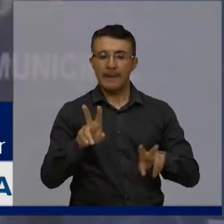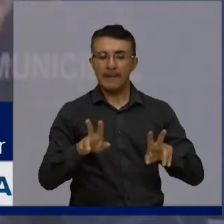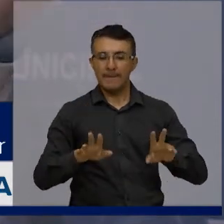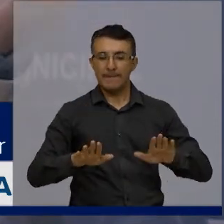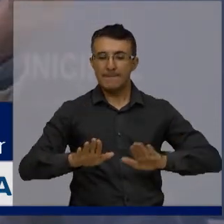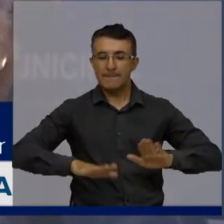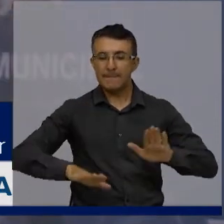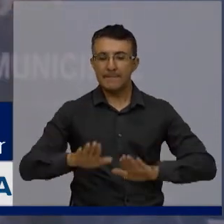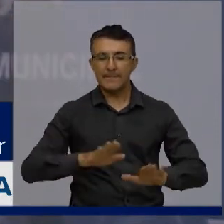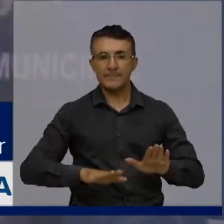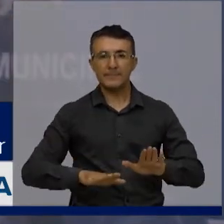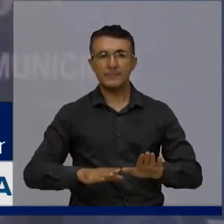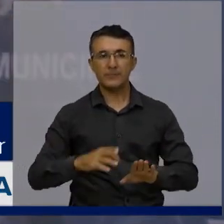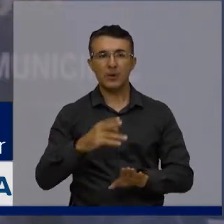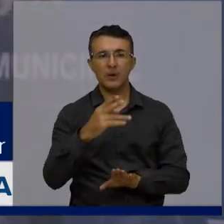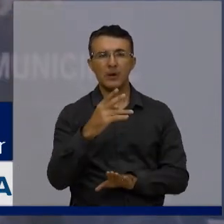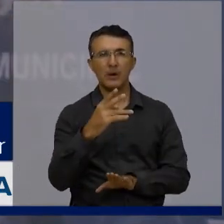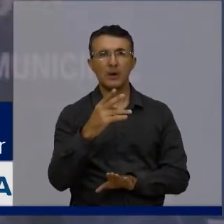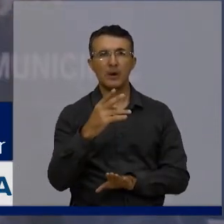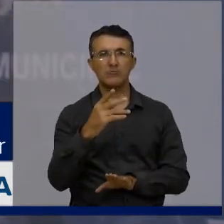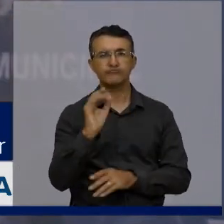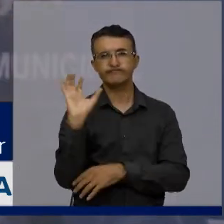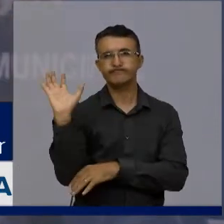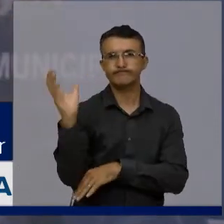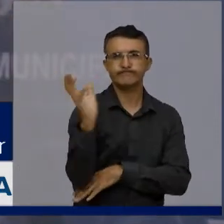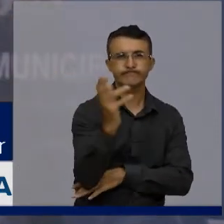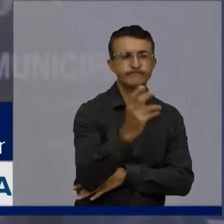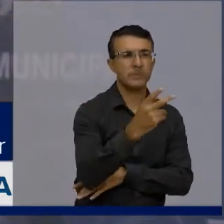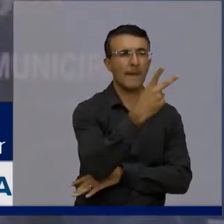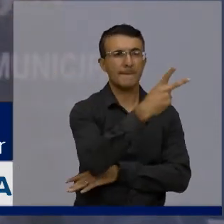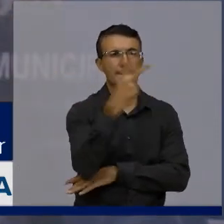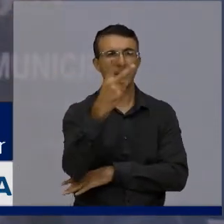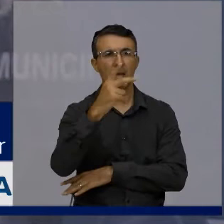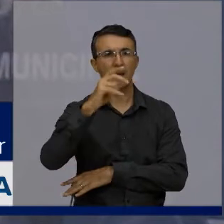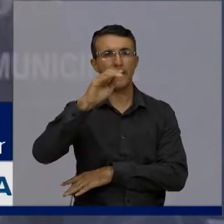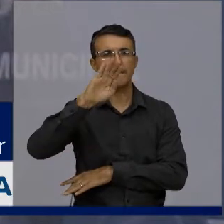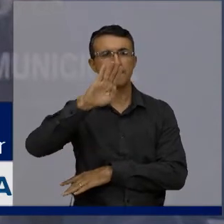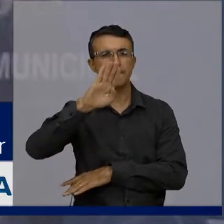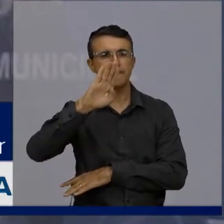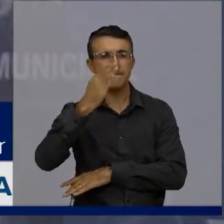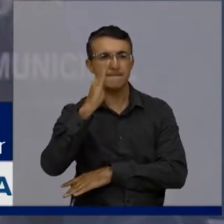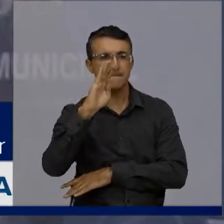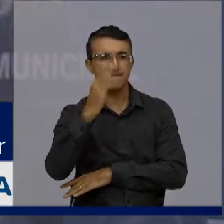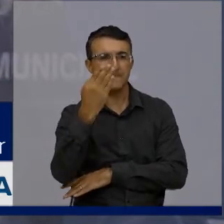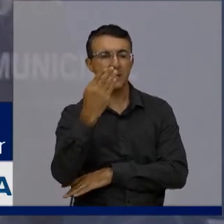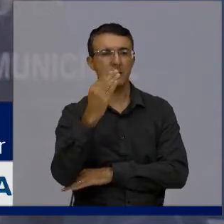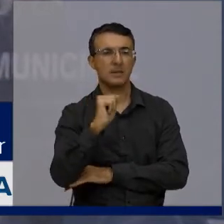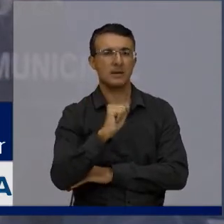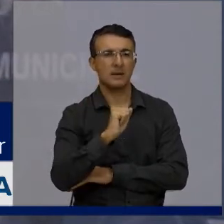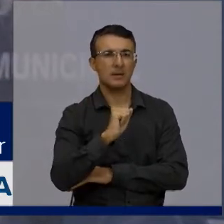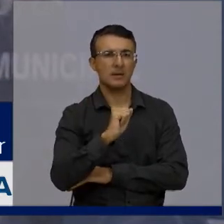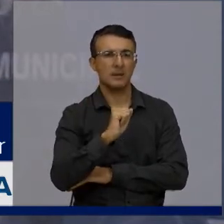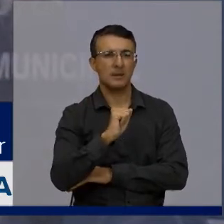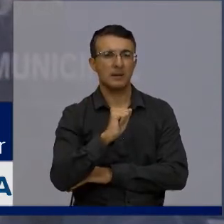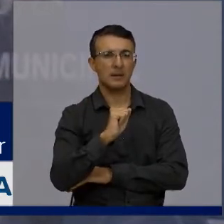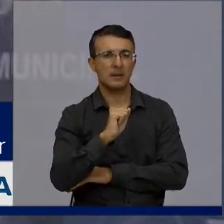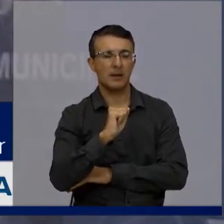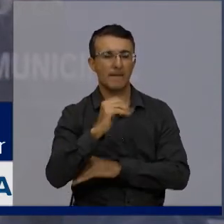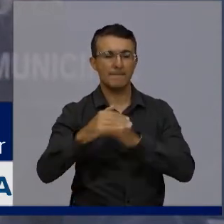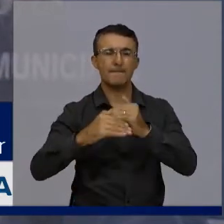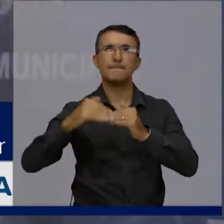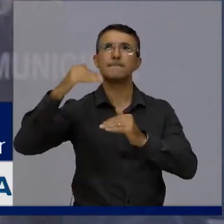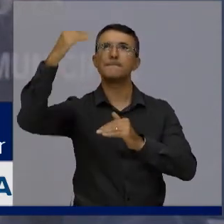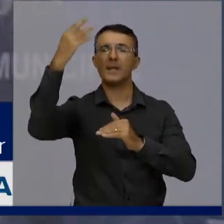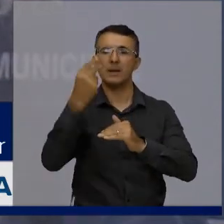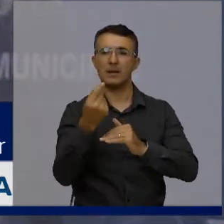de dólares, como eu falei lá em cima. Um valor considerado elevado, mas ainda menor do que os 2,6 trilhões